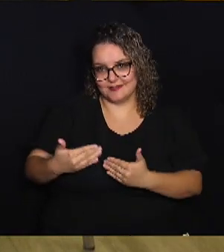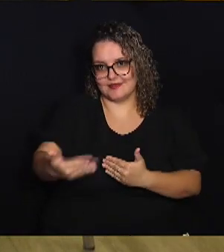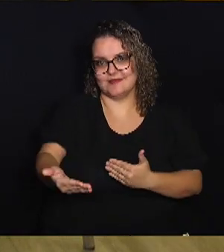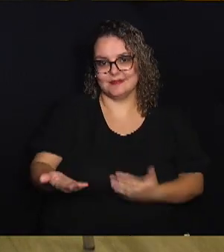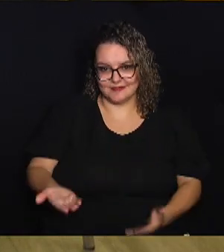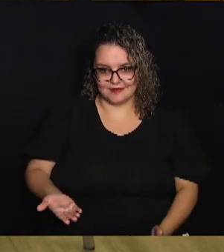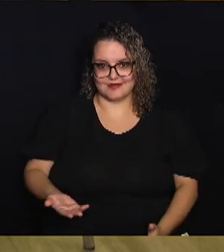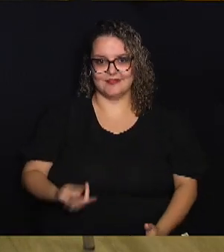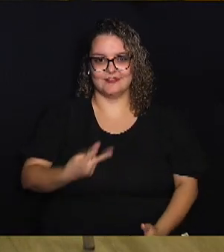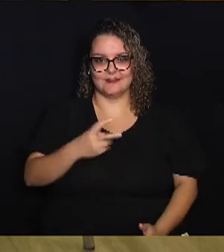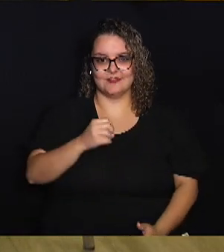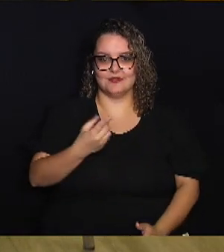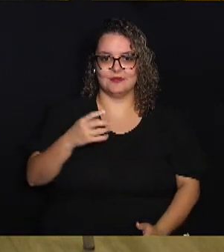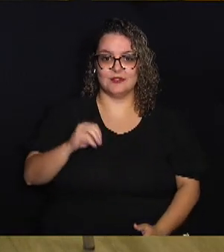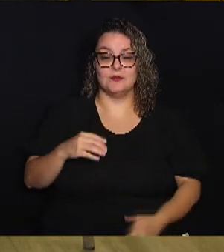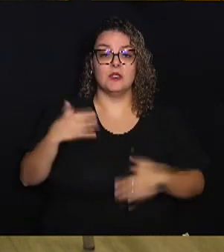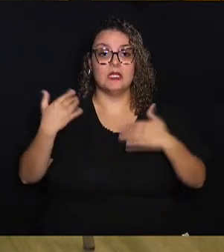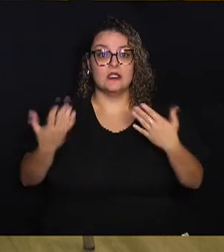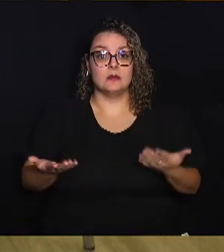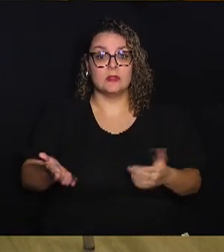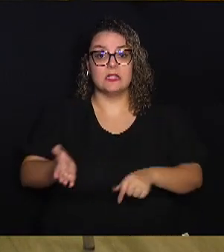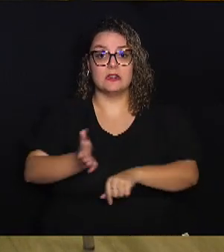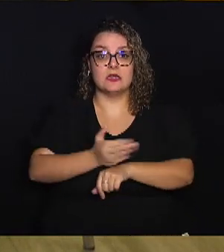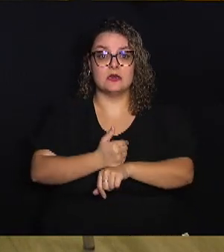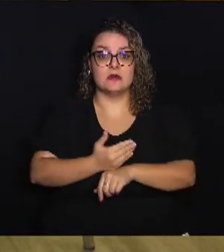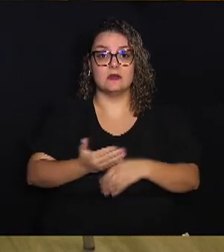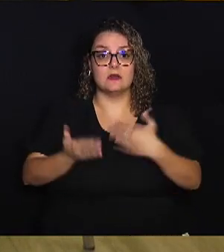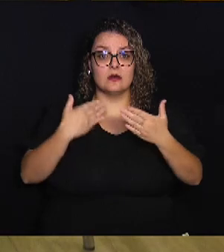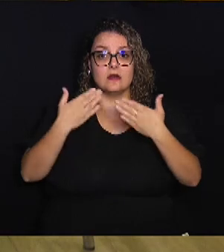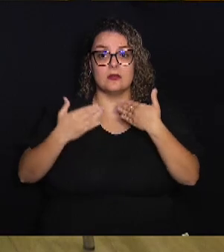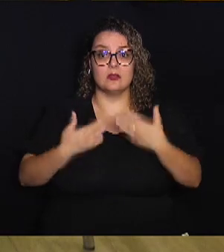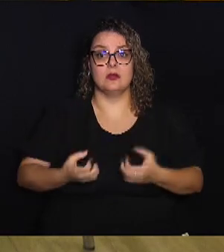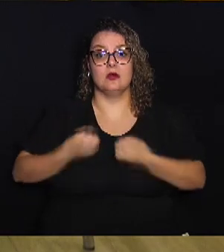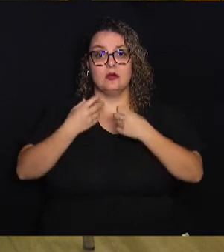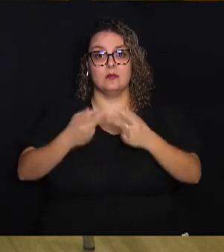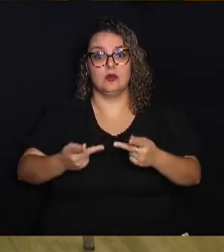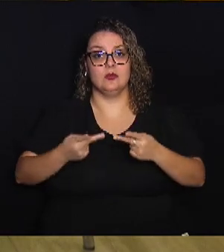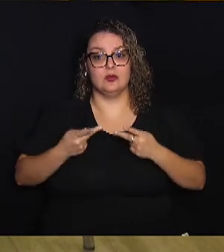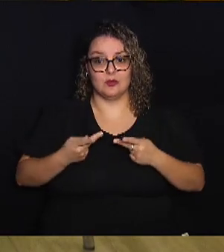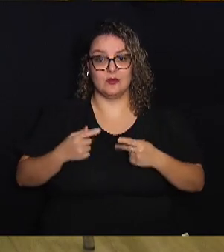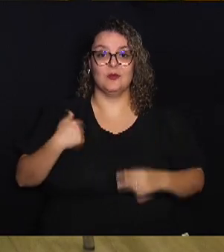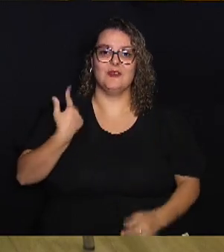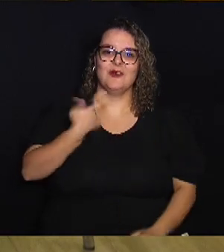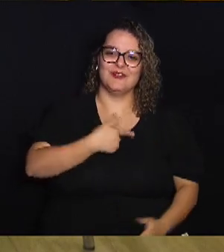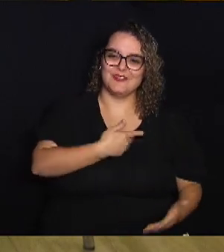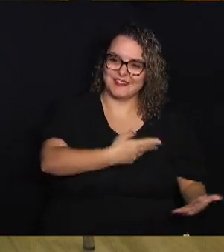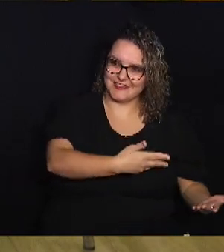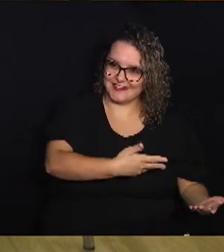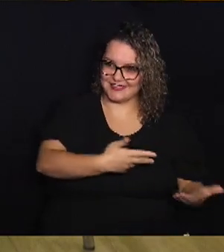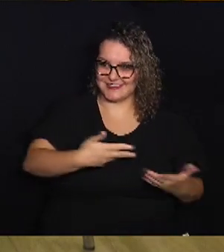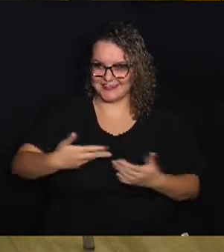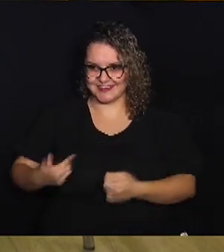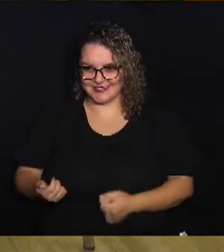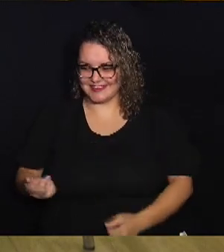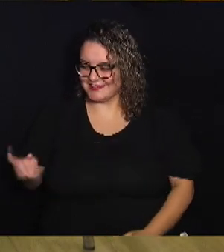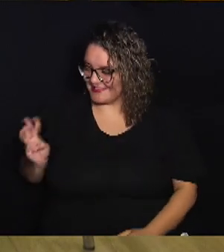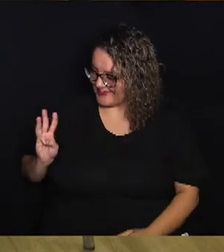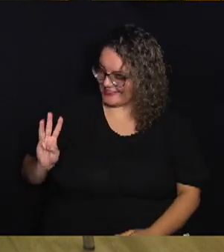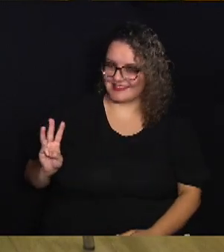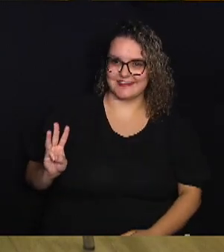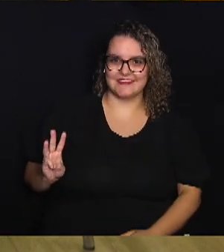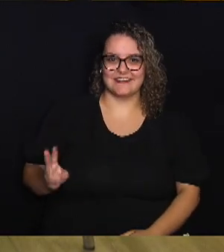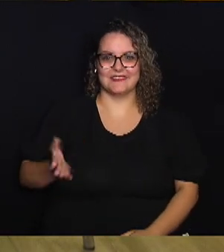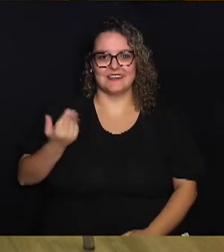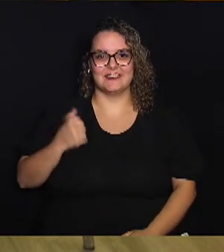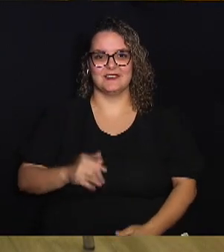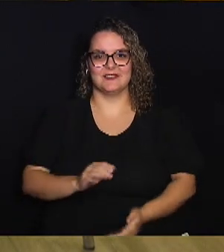90 até 2010. Então, mas antes a gente vai conversar aqui, dar as boas-vindas aos nossos convidados. Vamos